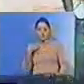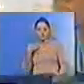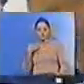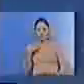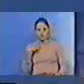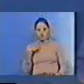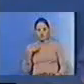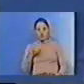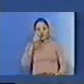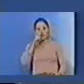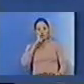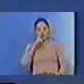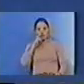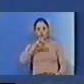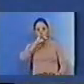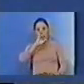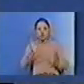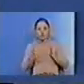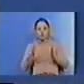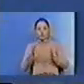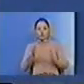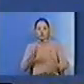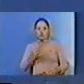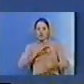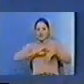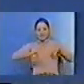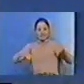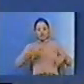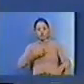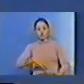Lá em Betânia nós temos as galinhas menores do mundo.